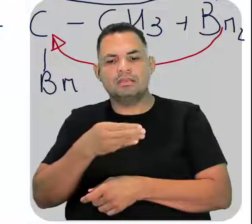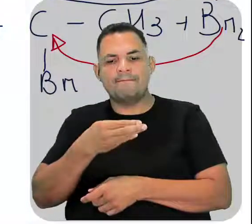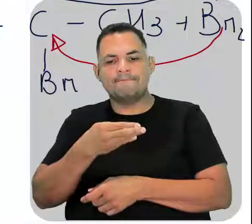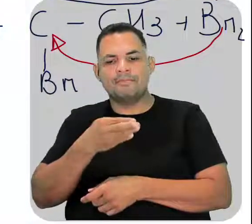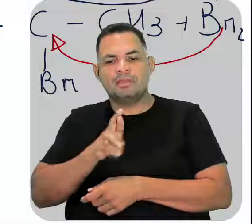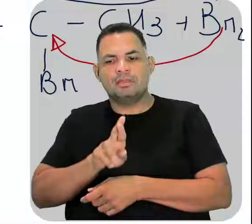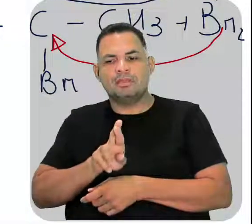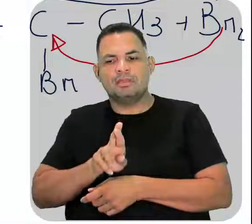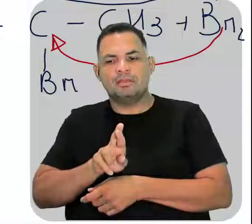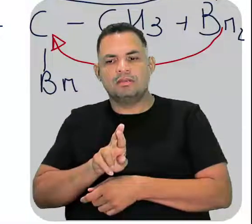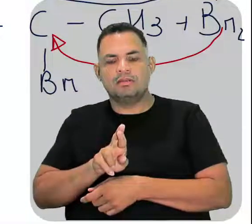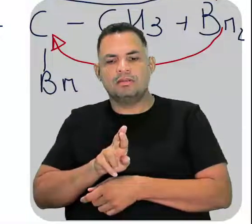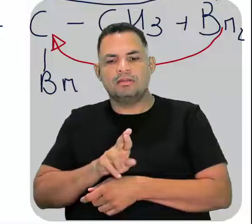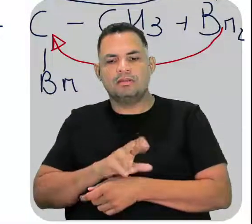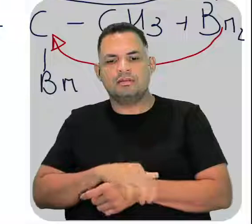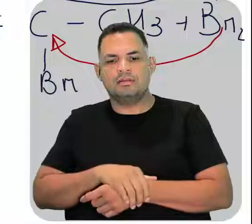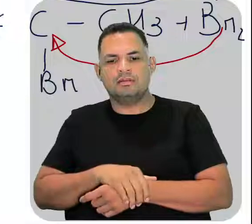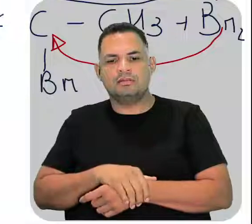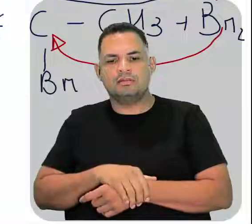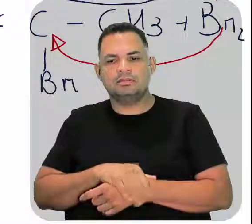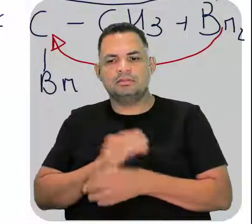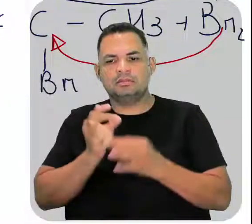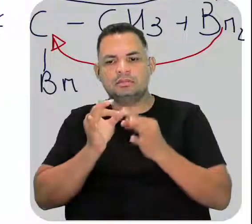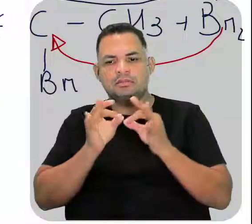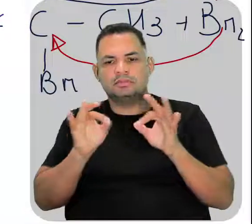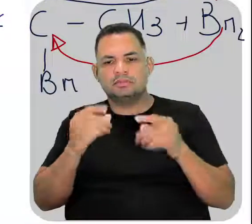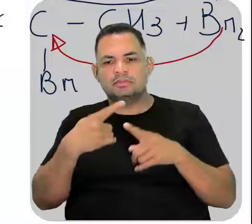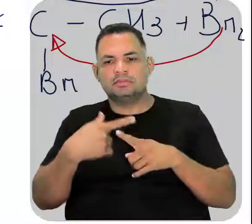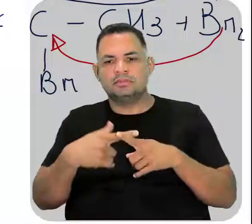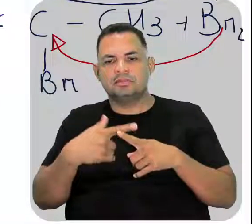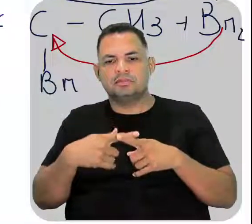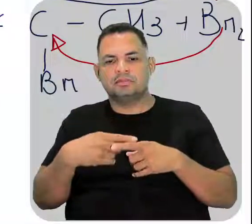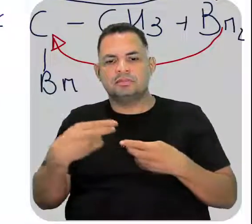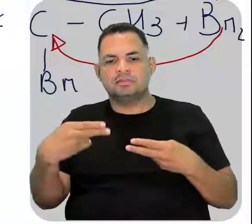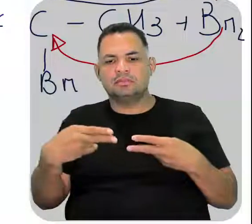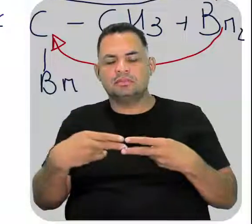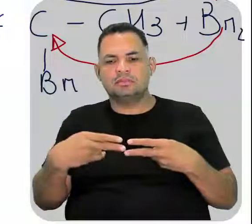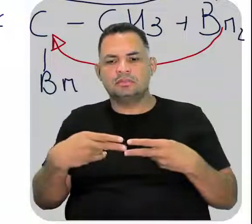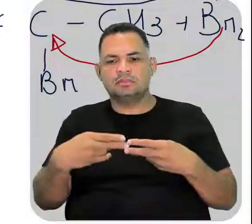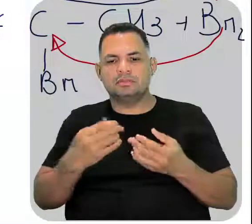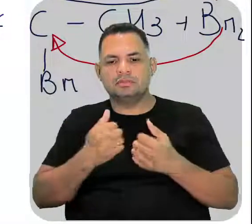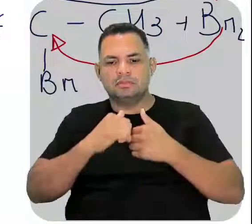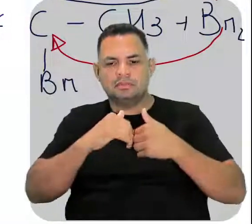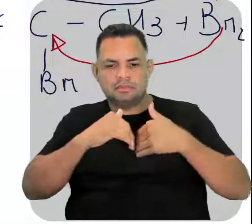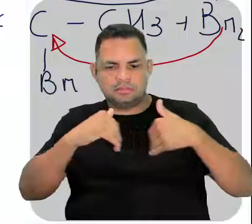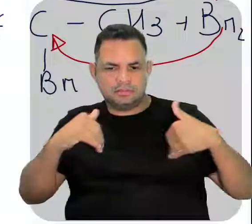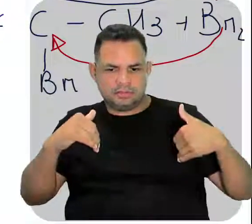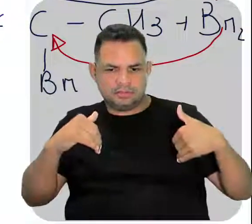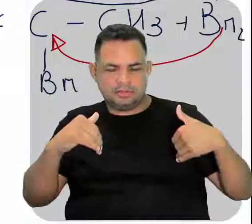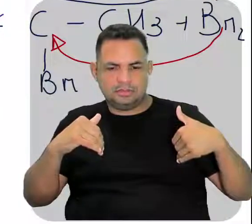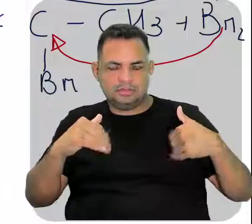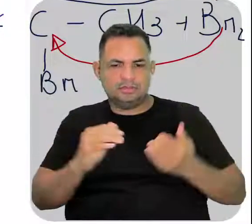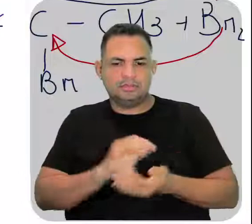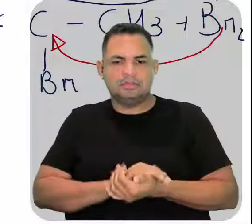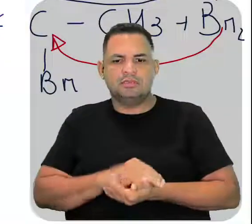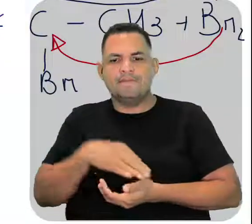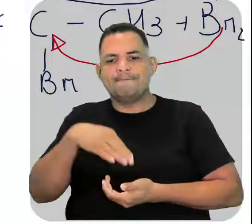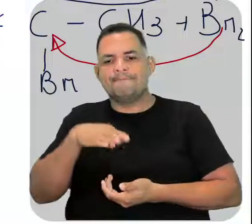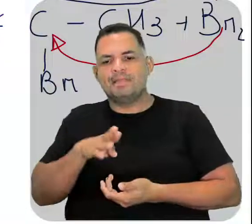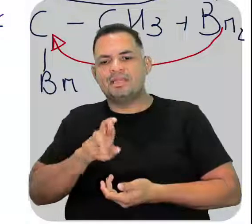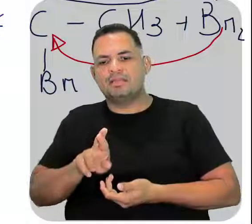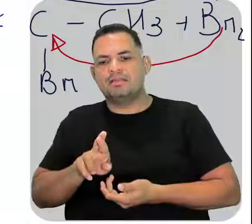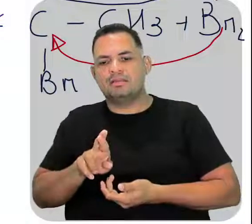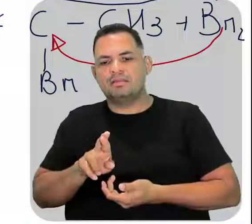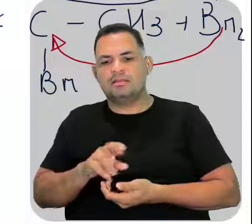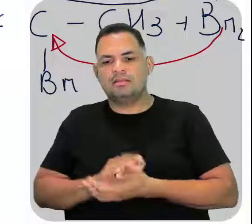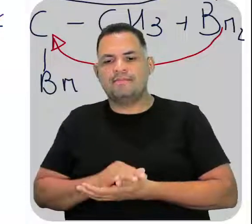Br, né, bromo. Ligação simples, porque essa dupla aqui foi quebrada. Bromo